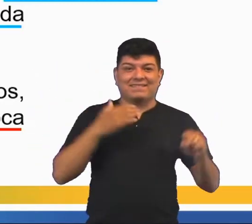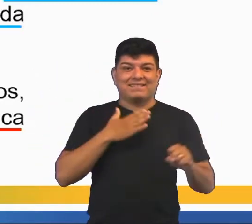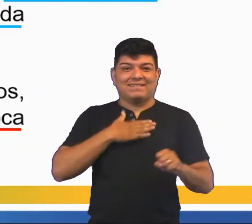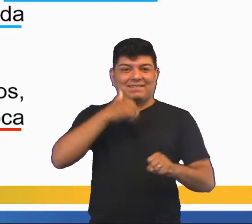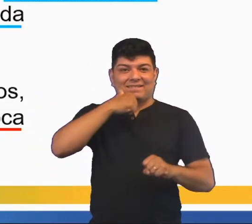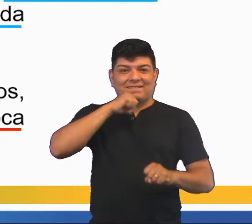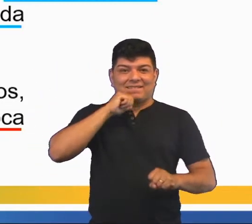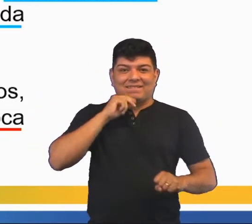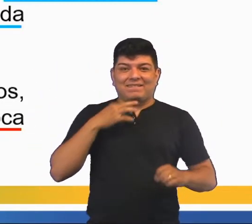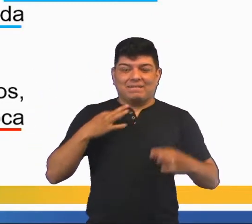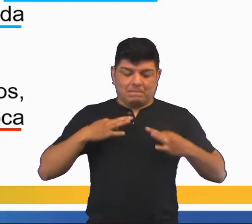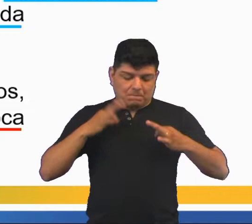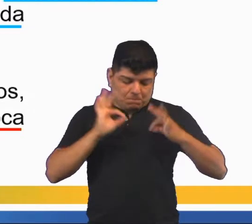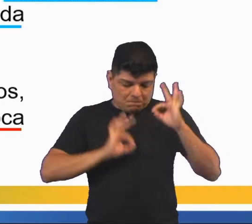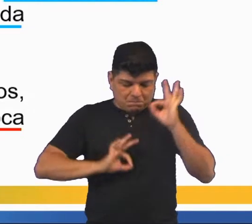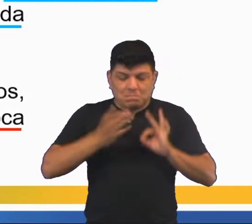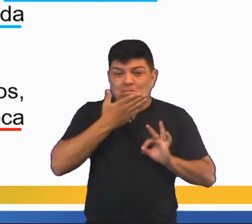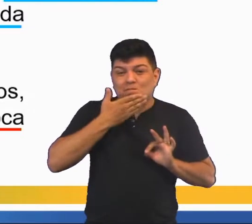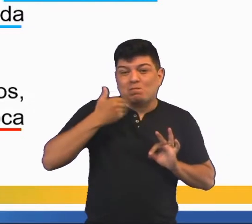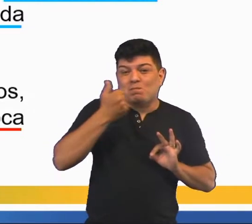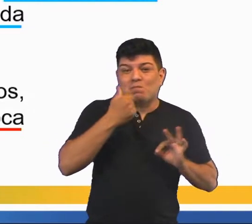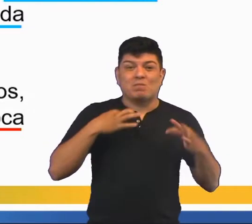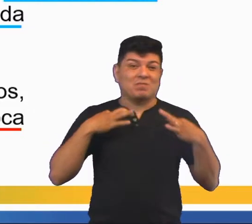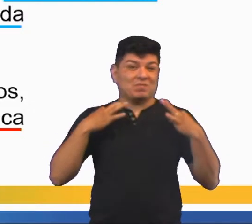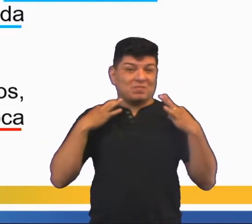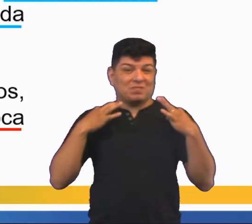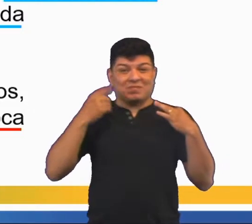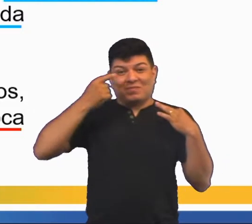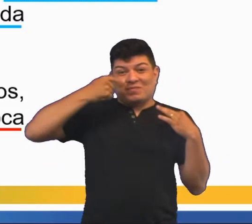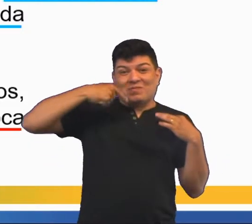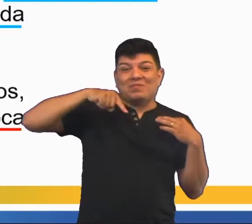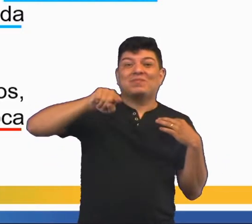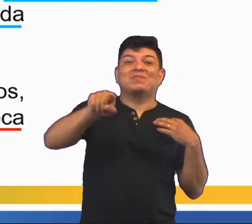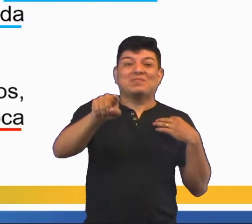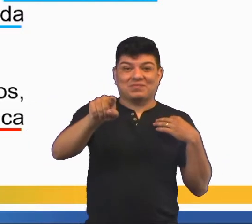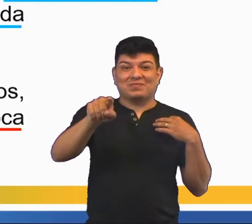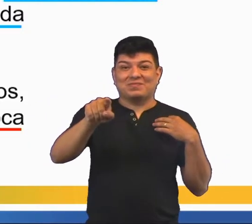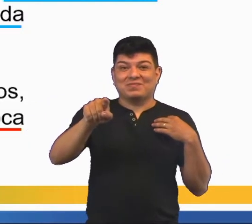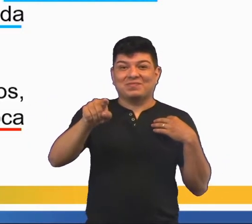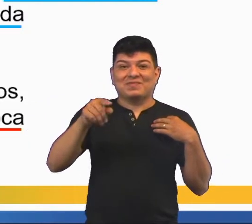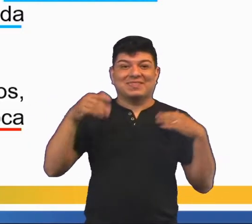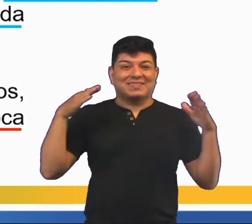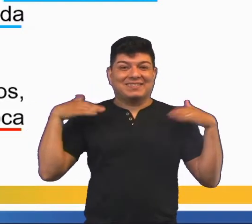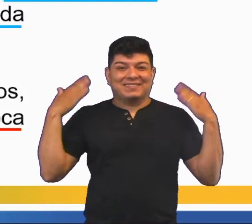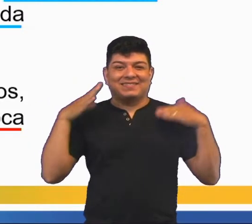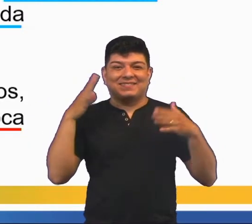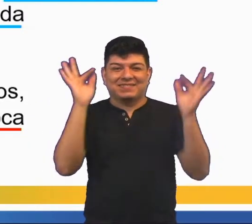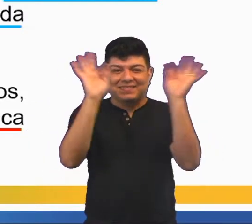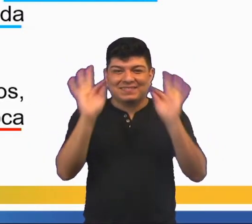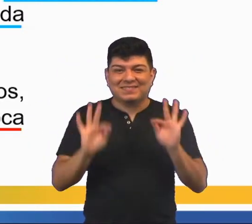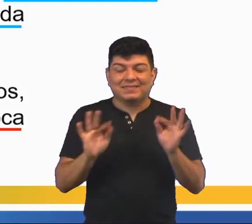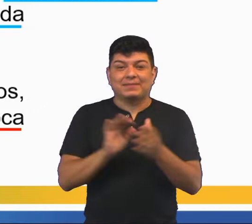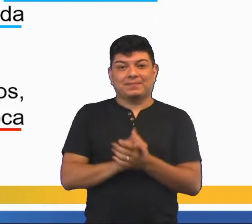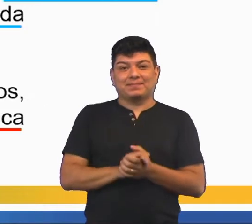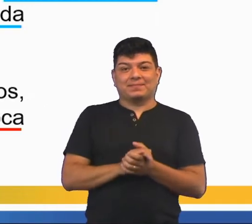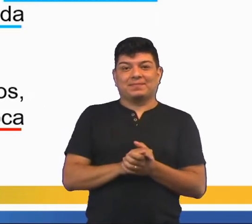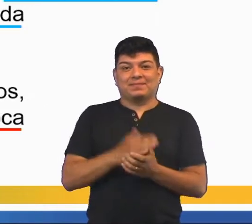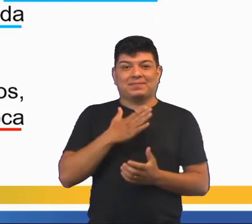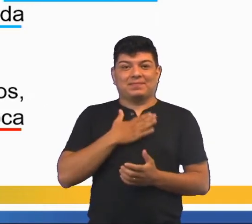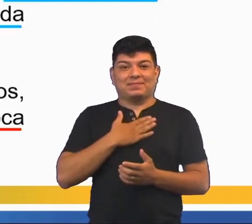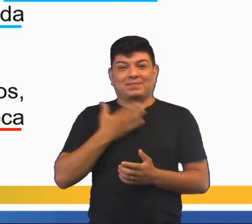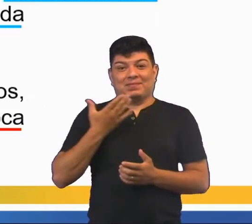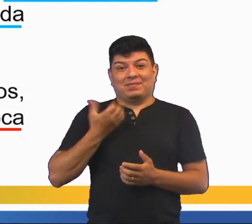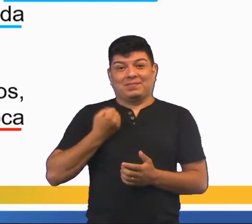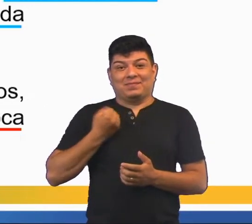mãe nos vestia com as melhores roupas e lá íamos nós, contentes da vida. O meu